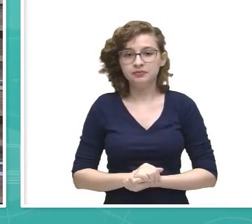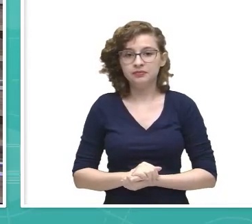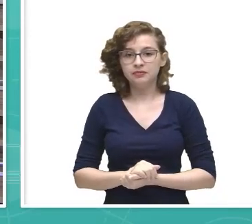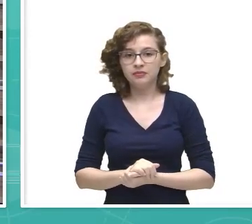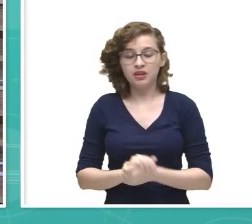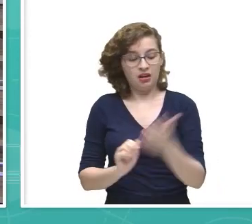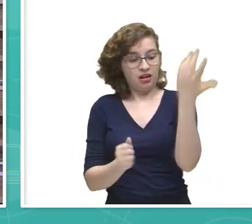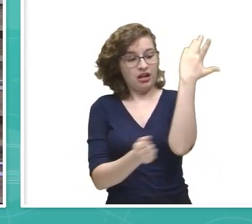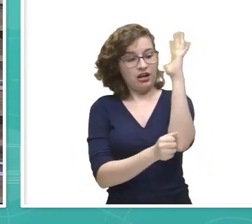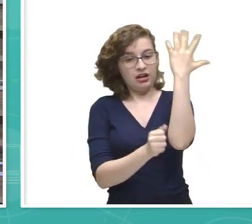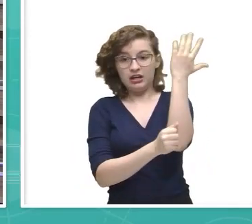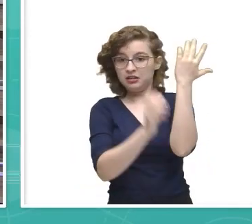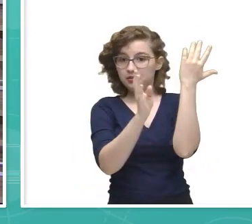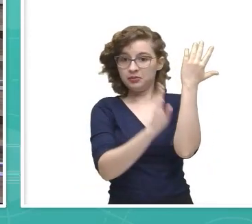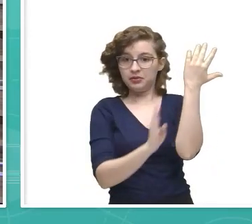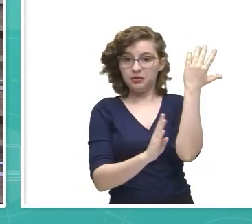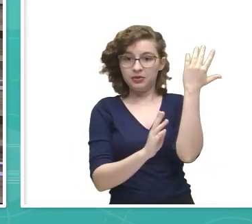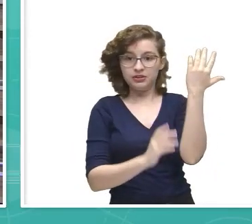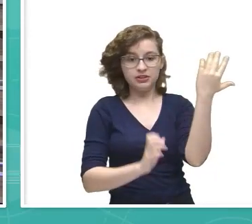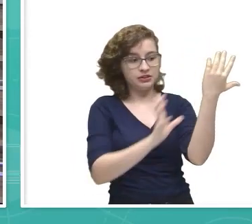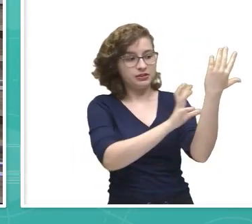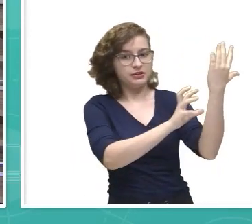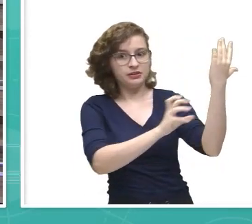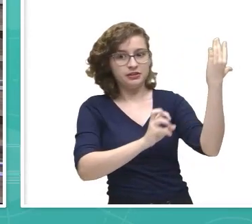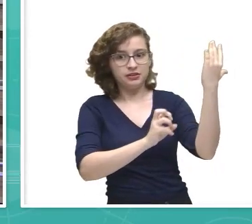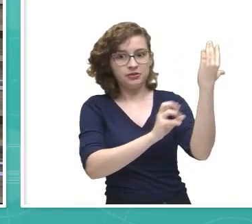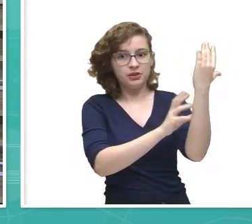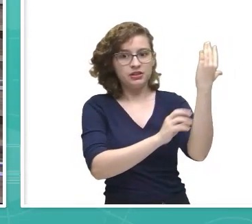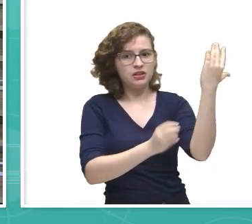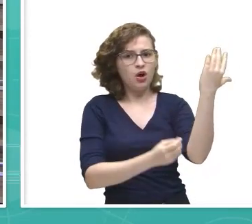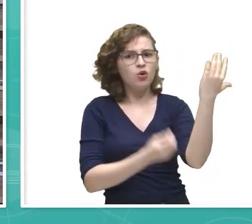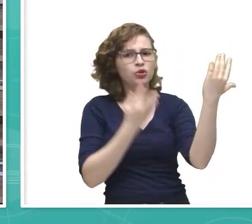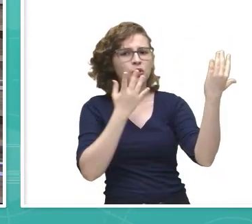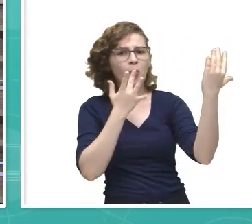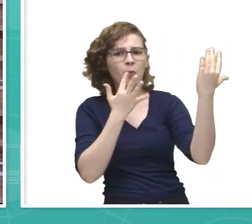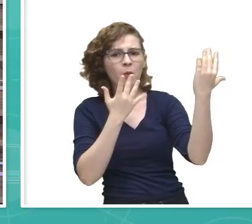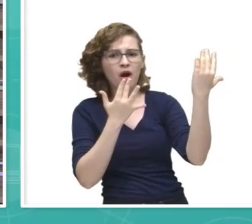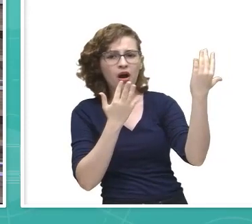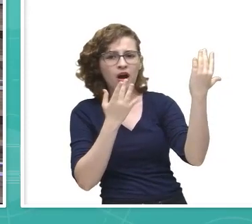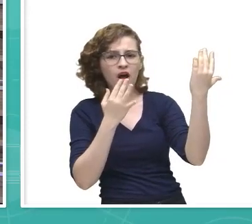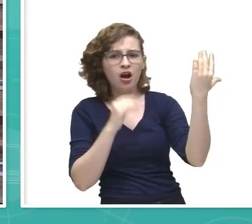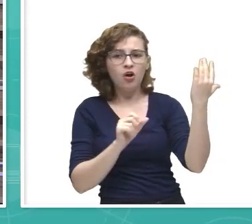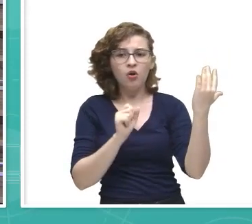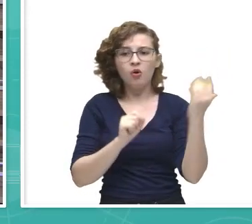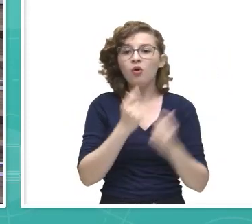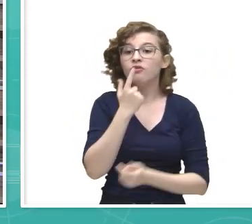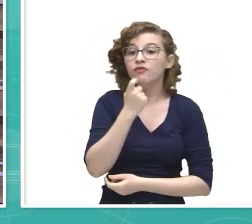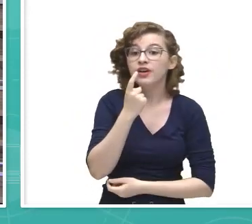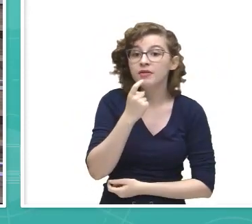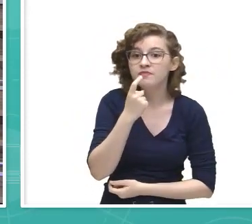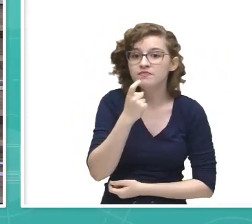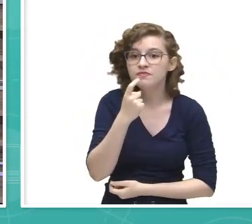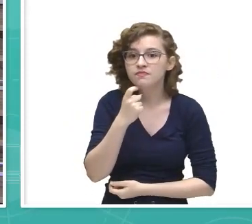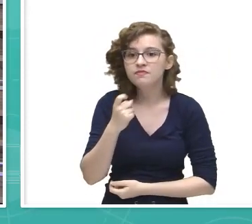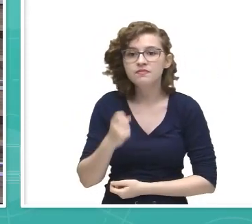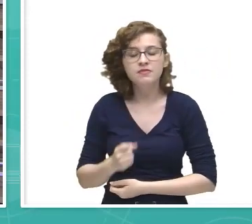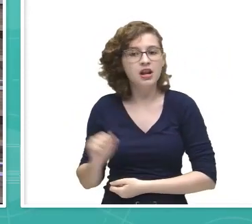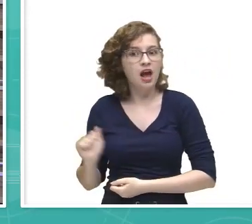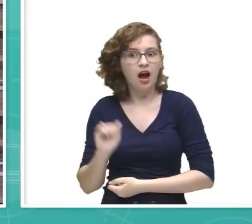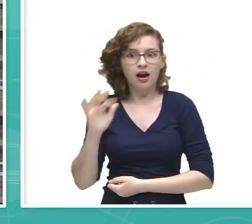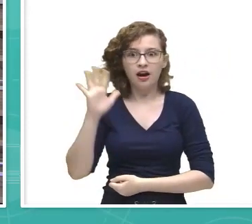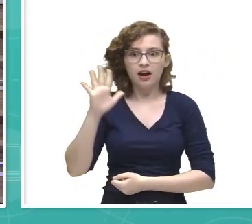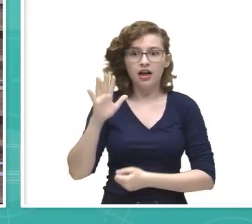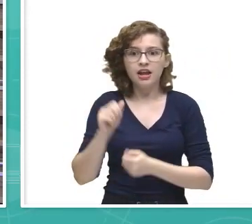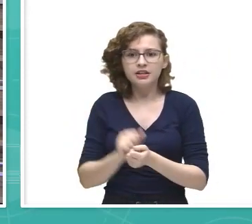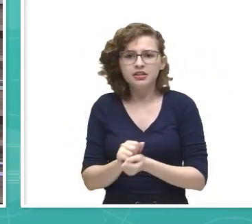planta era utilizada basicamente na extração de uma tinta avermelhada que era muito cara e muito rara na Europa e que tinha